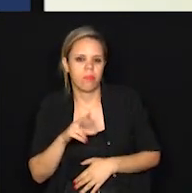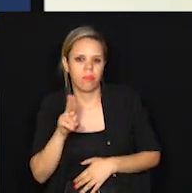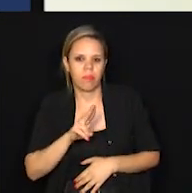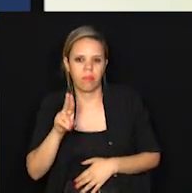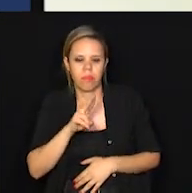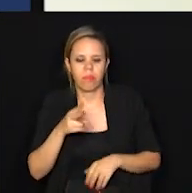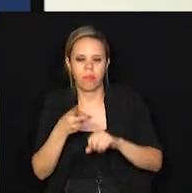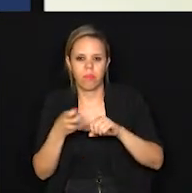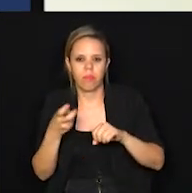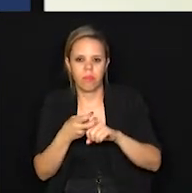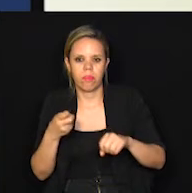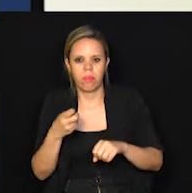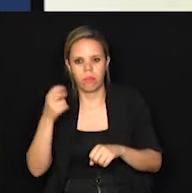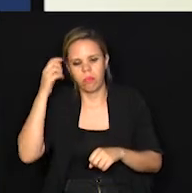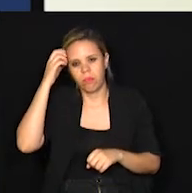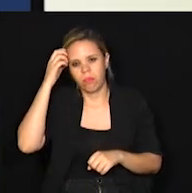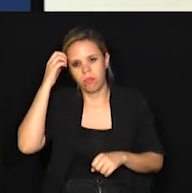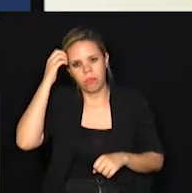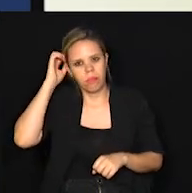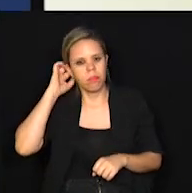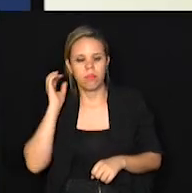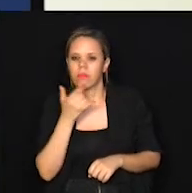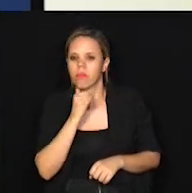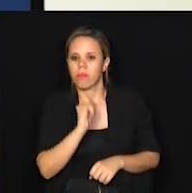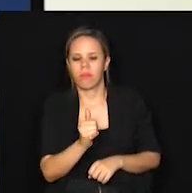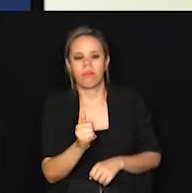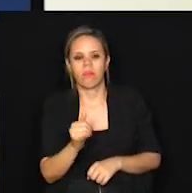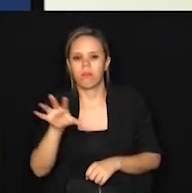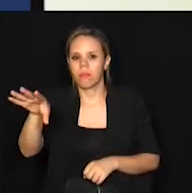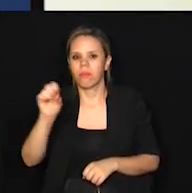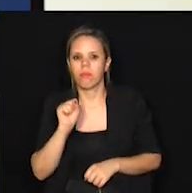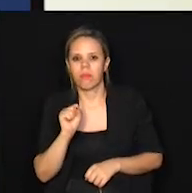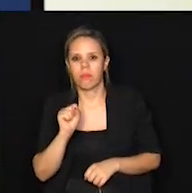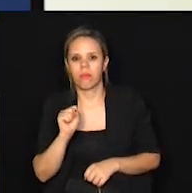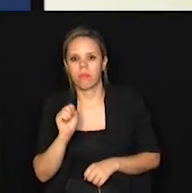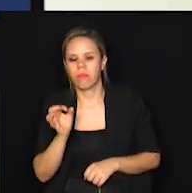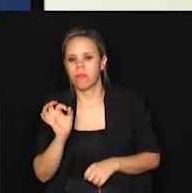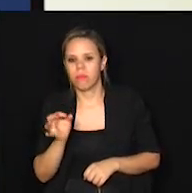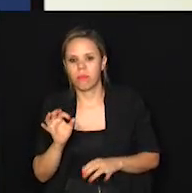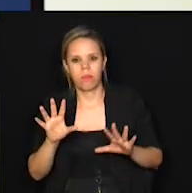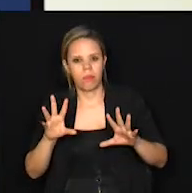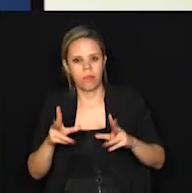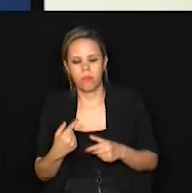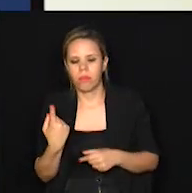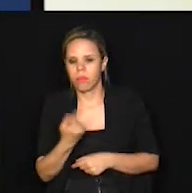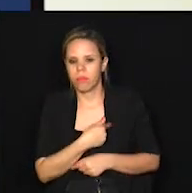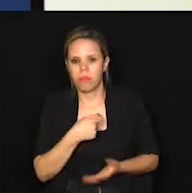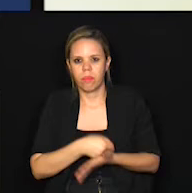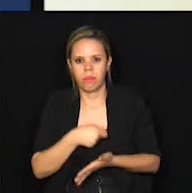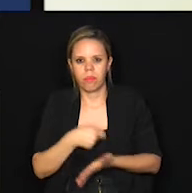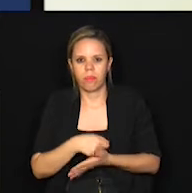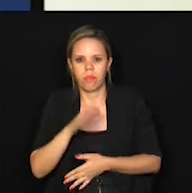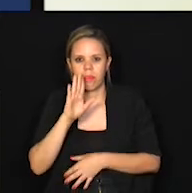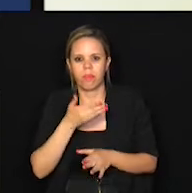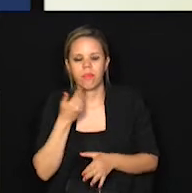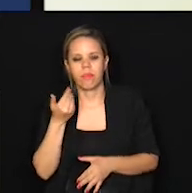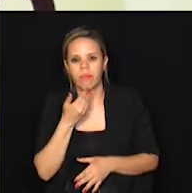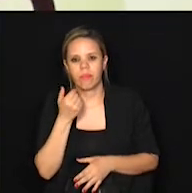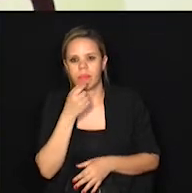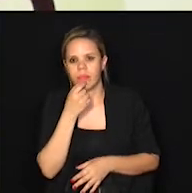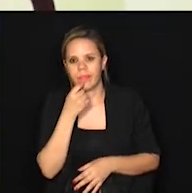inteiras saírem, se reunirem em condomínios, e aí paga-se um professor, né, ou às vezes no salão até de um prédio, ou no